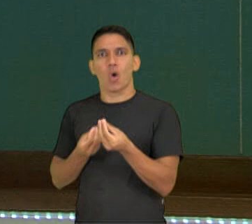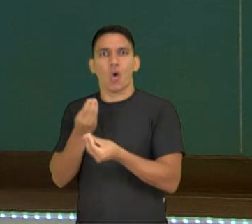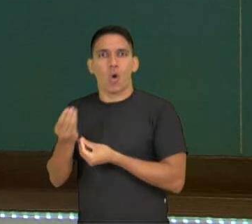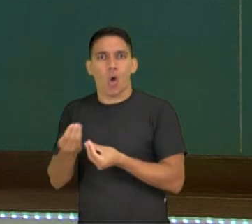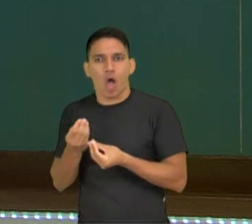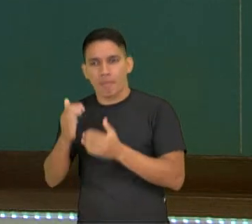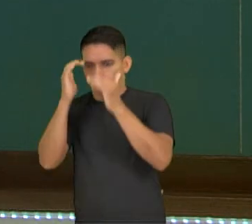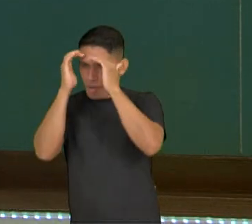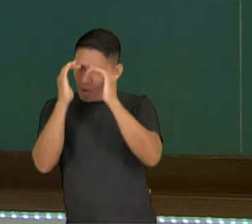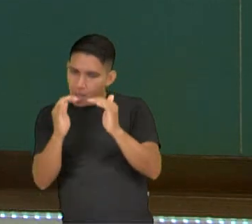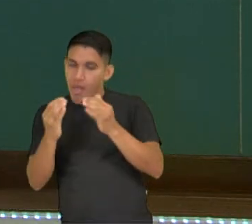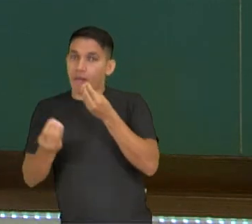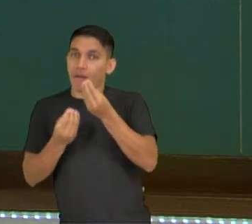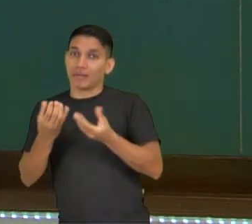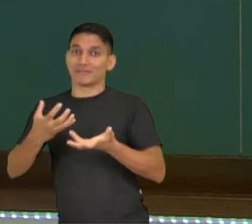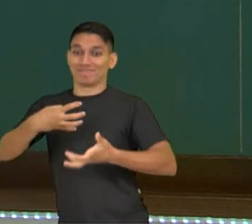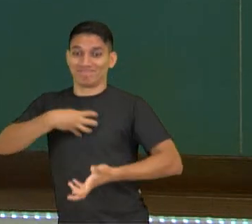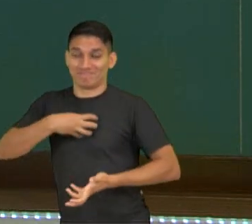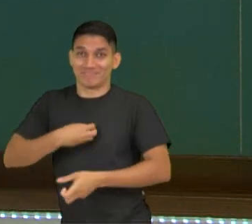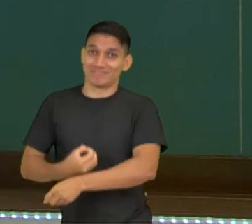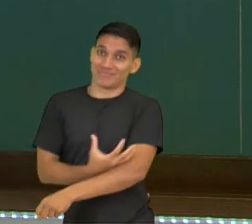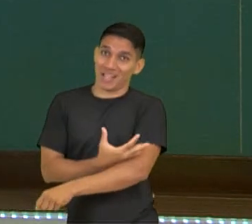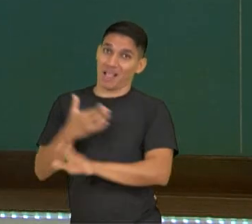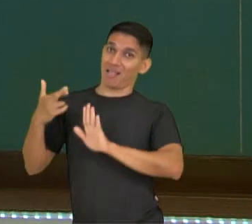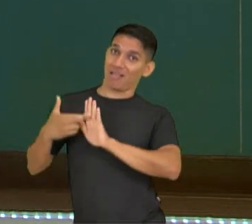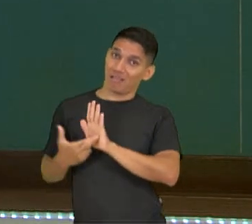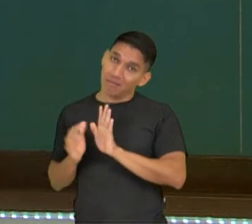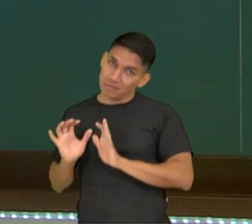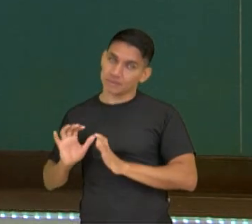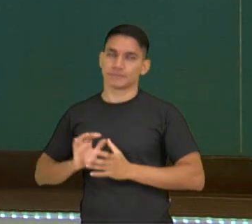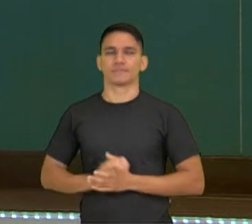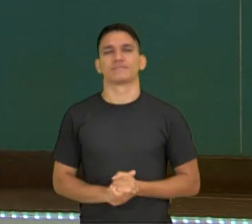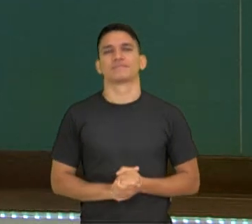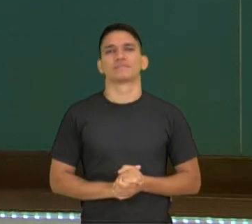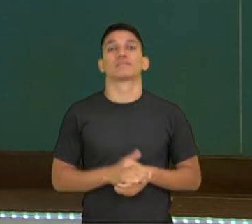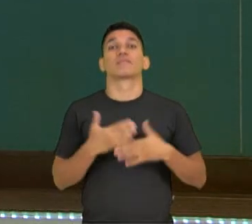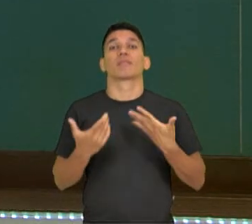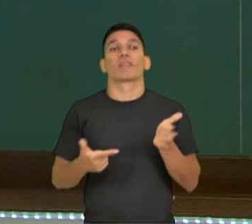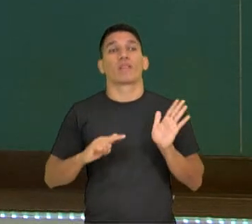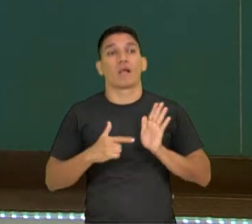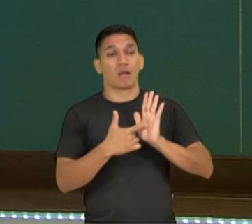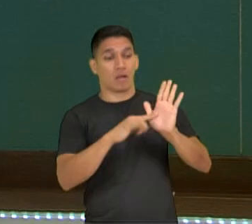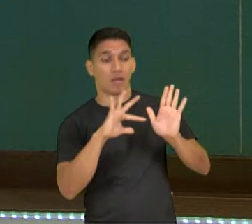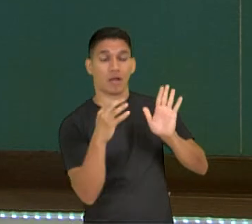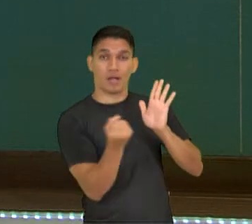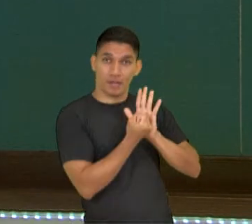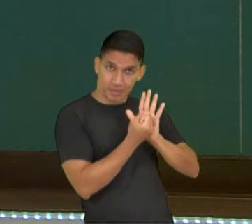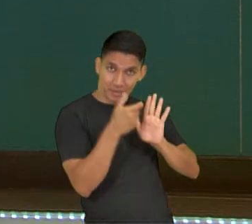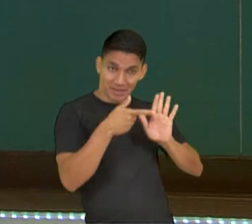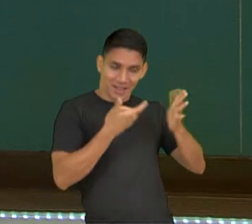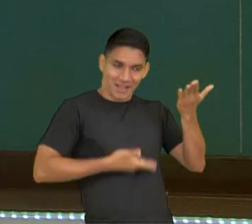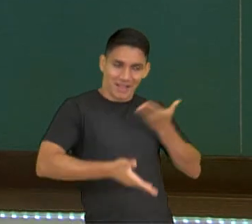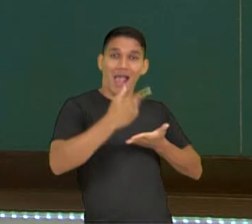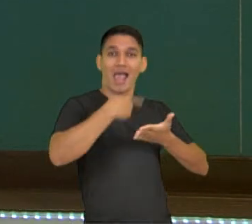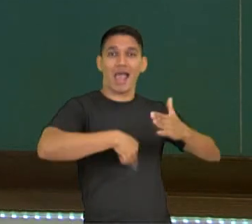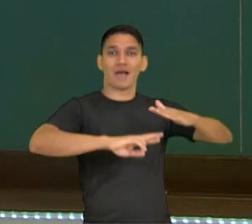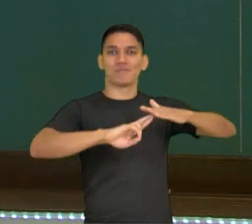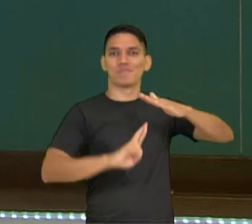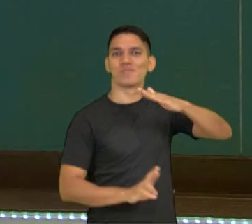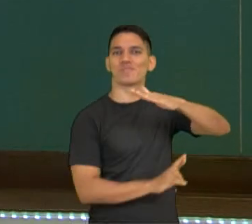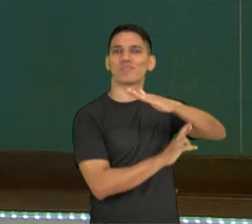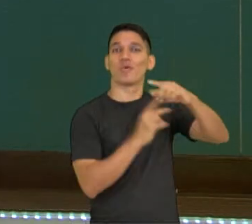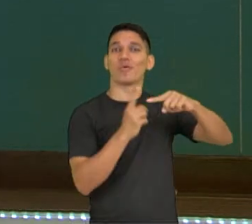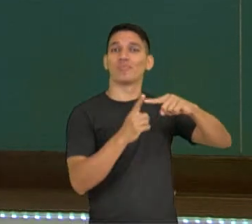o respeito por essas regras. O símbolo dos jogos cooperativos é uma ponte que liga, né? E